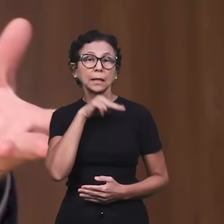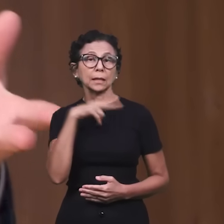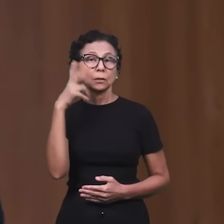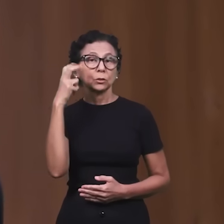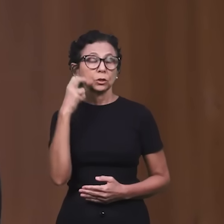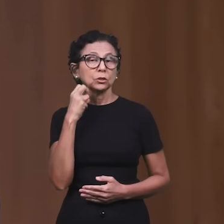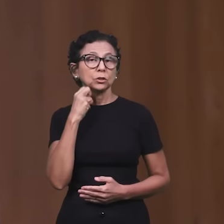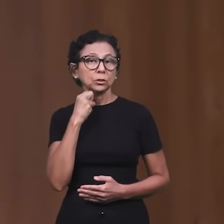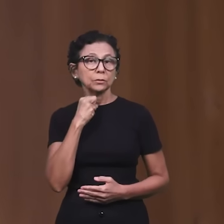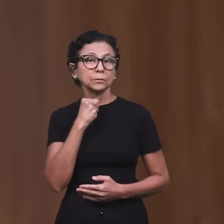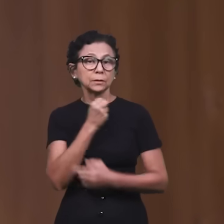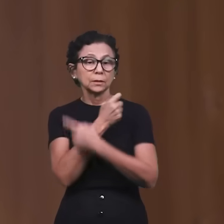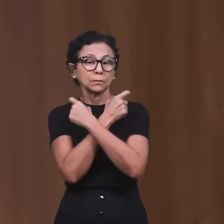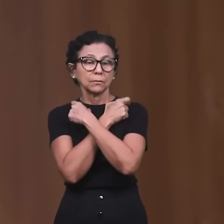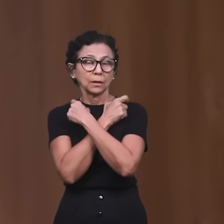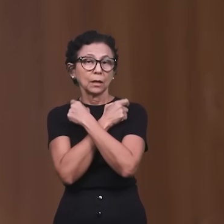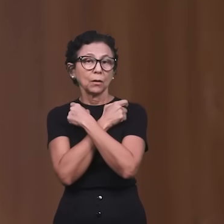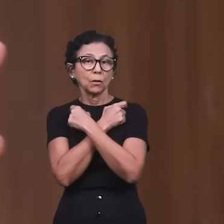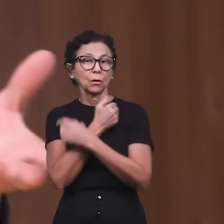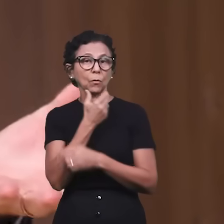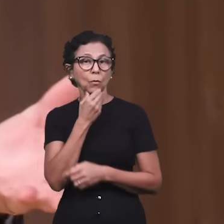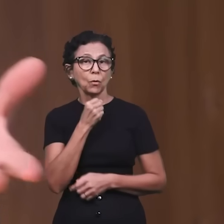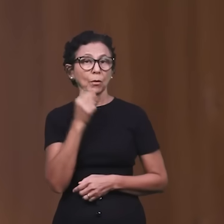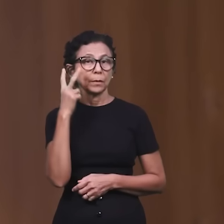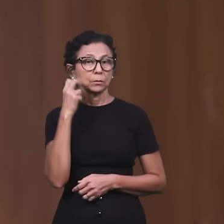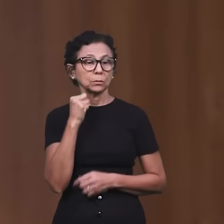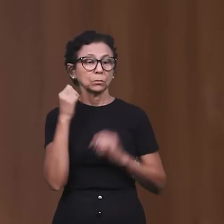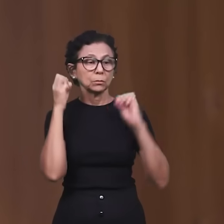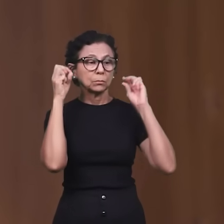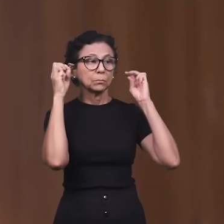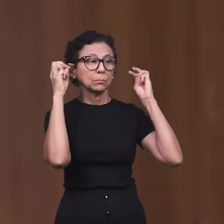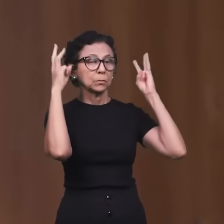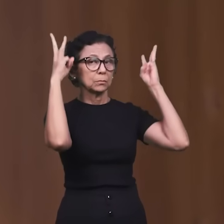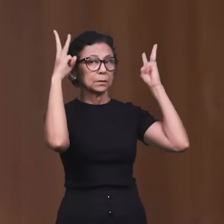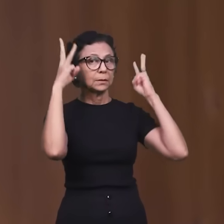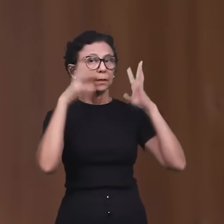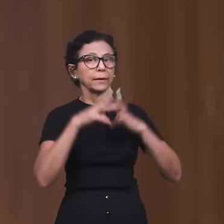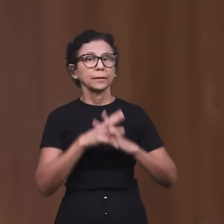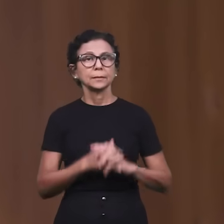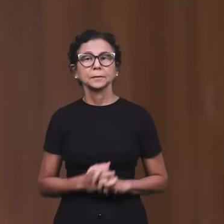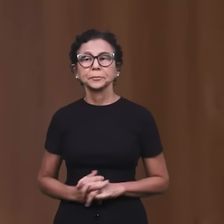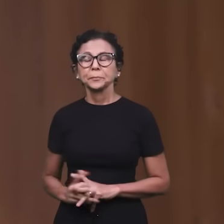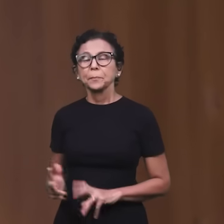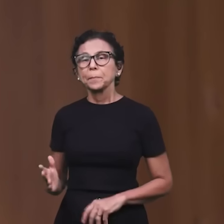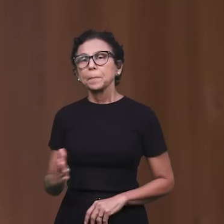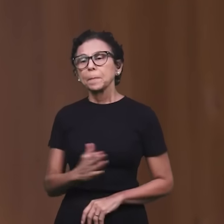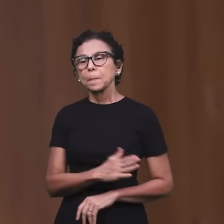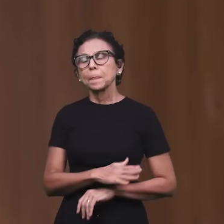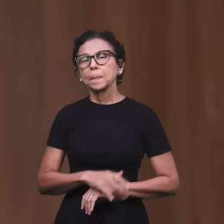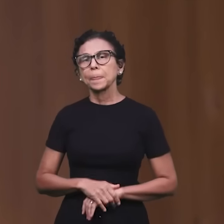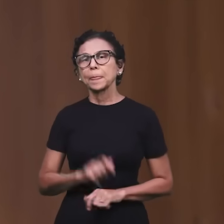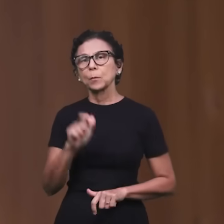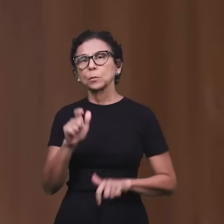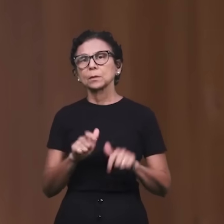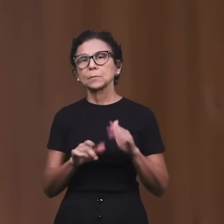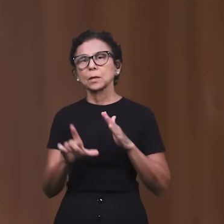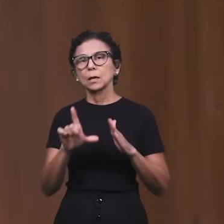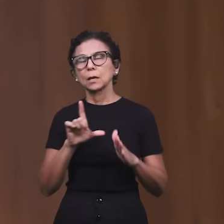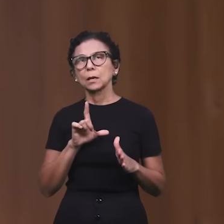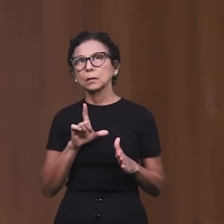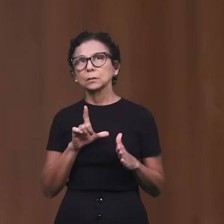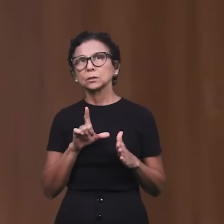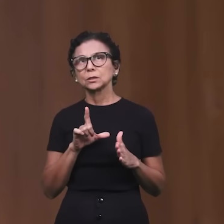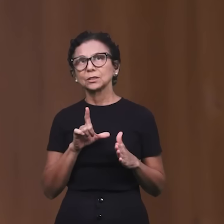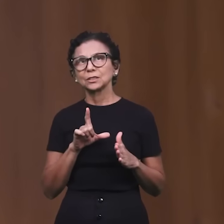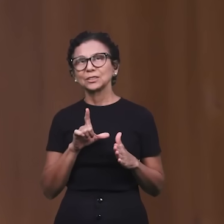quantas experiências nós vemos na igreja de irmãos que antes de se converter podem relatar e testemunhar. Eu